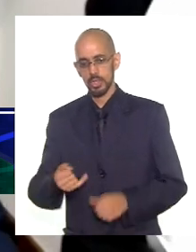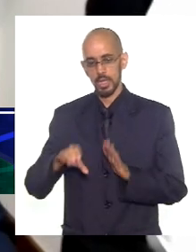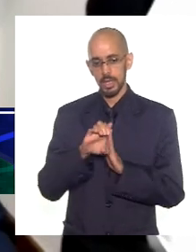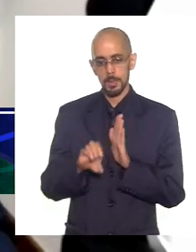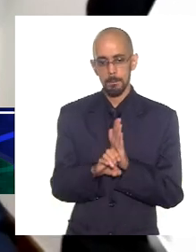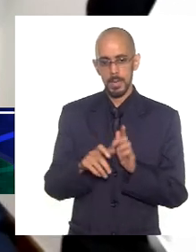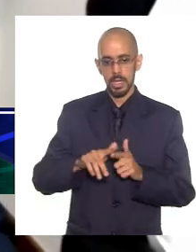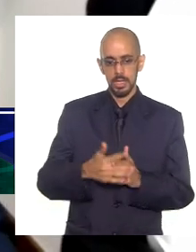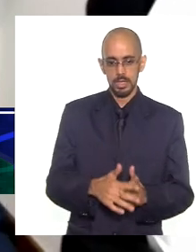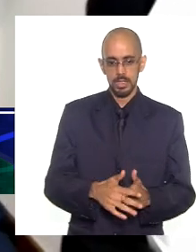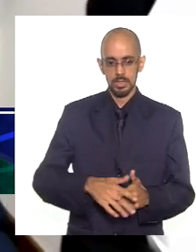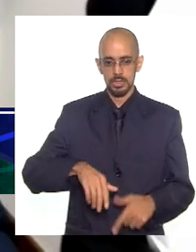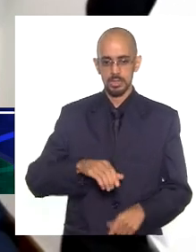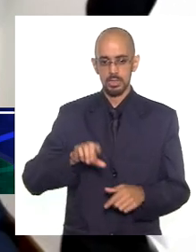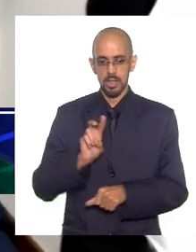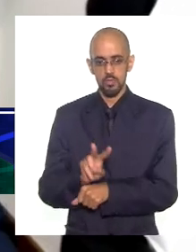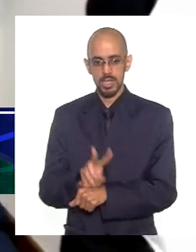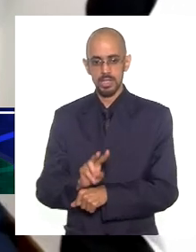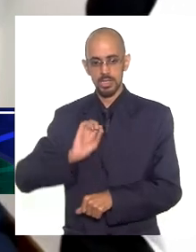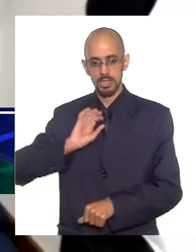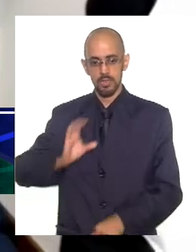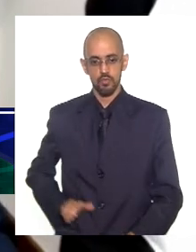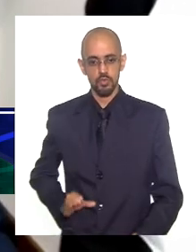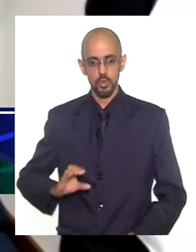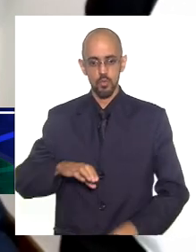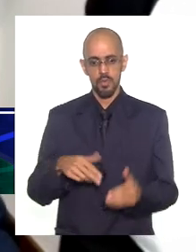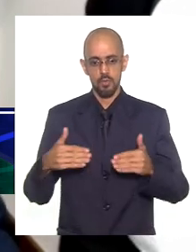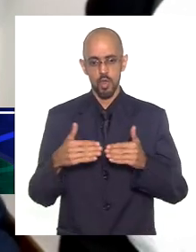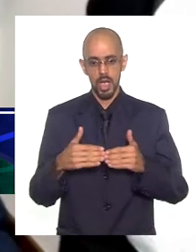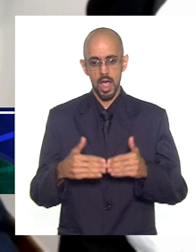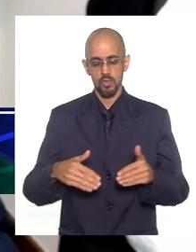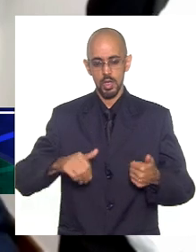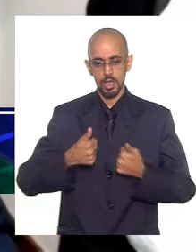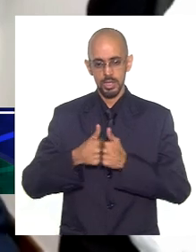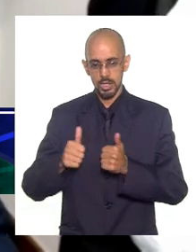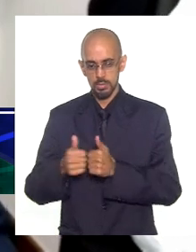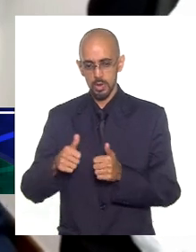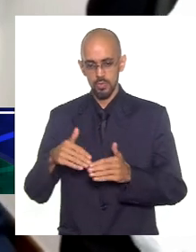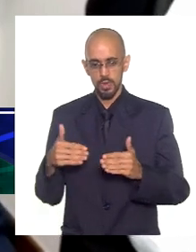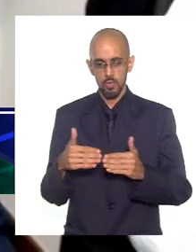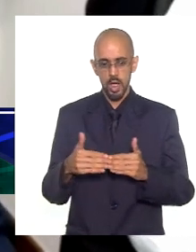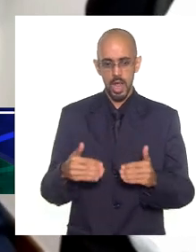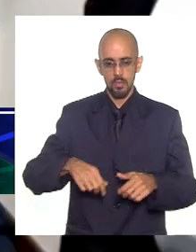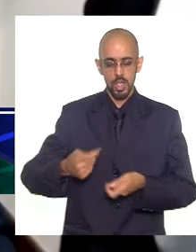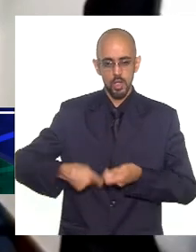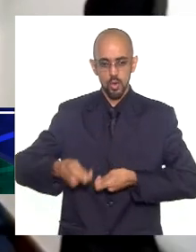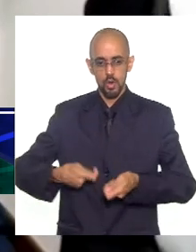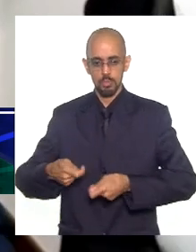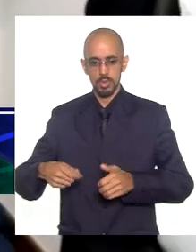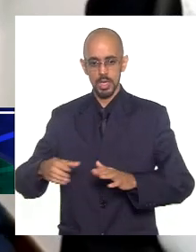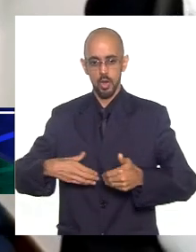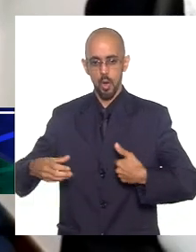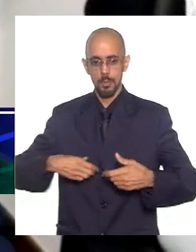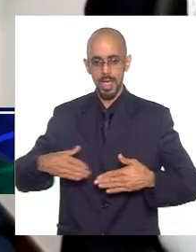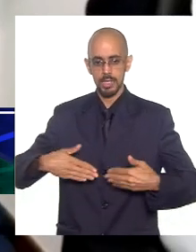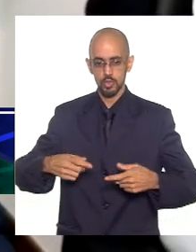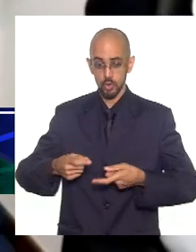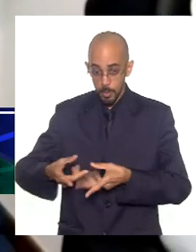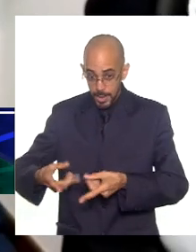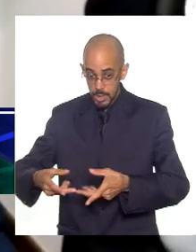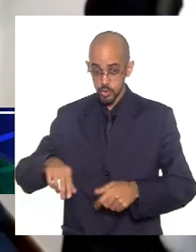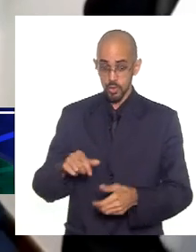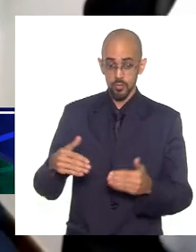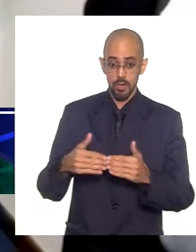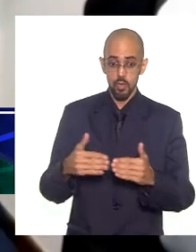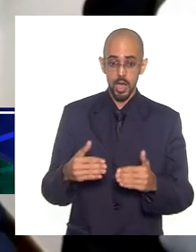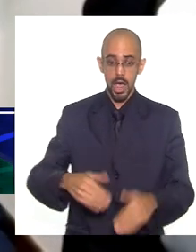emendas. Defesa Civil, favorável. De Transporte, favorável com emendas da CCJ. Economia, Indústria e Comércio, favorável. De Orçamento, Finanças, Fiscalização Financeira